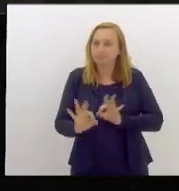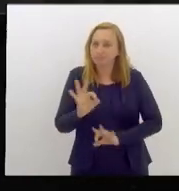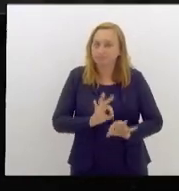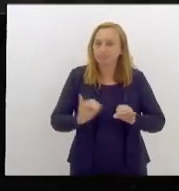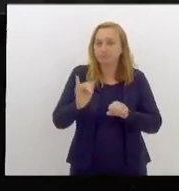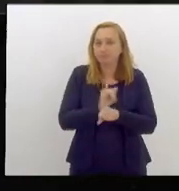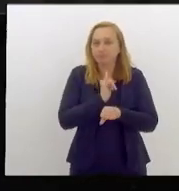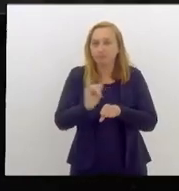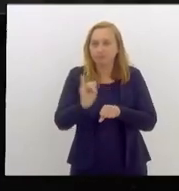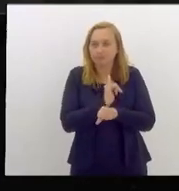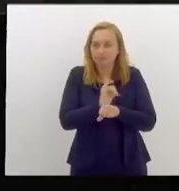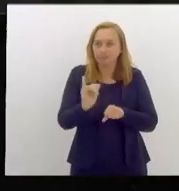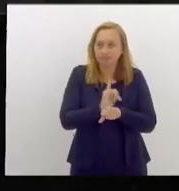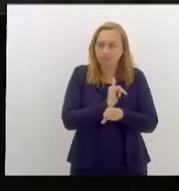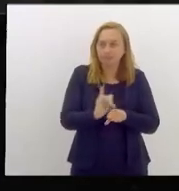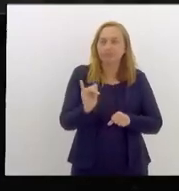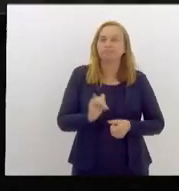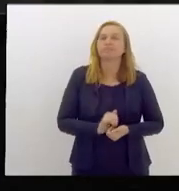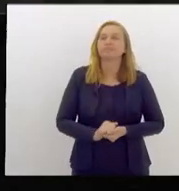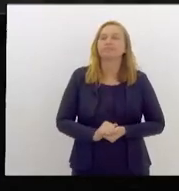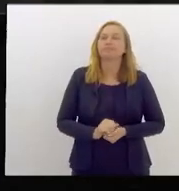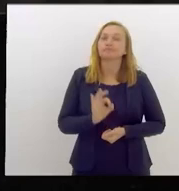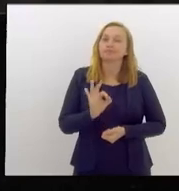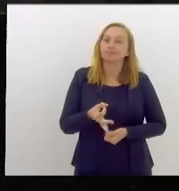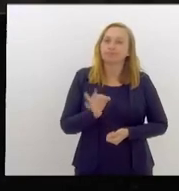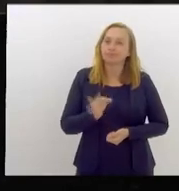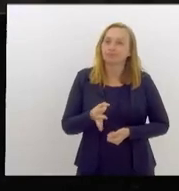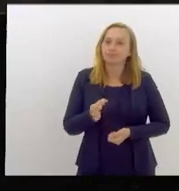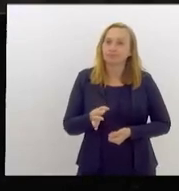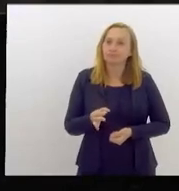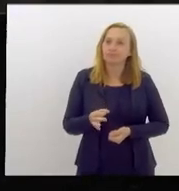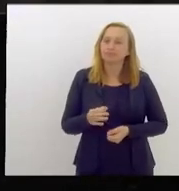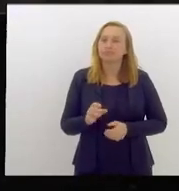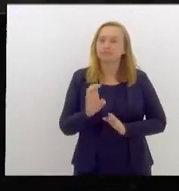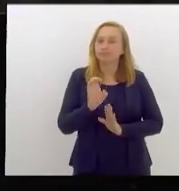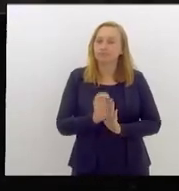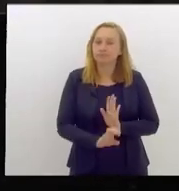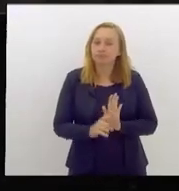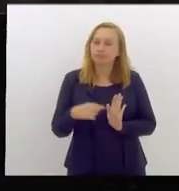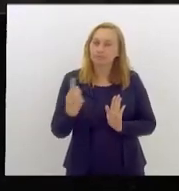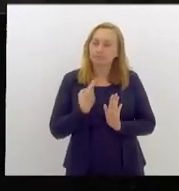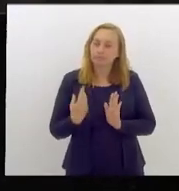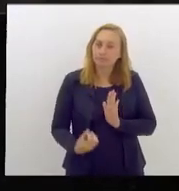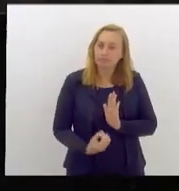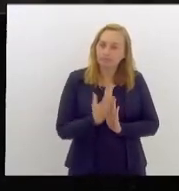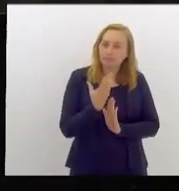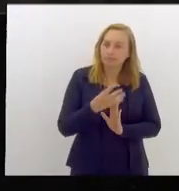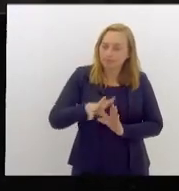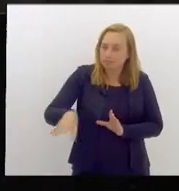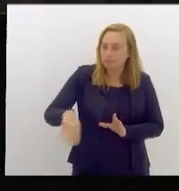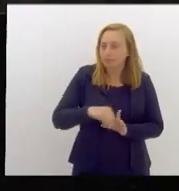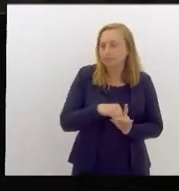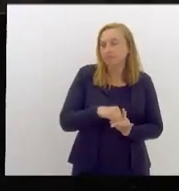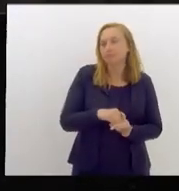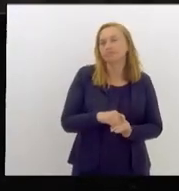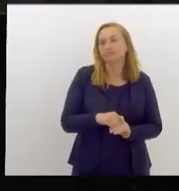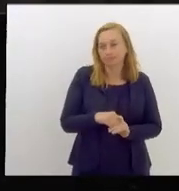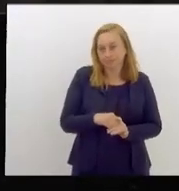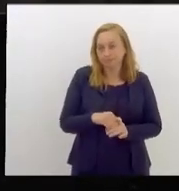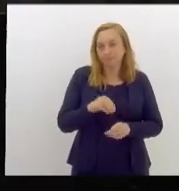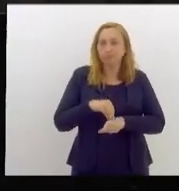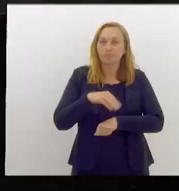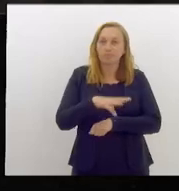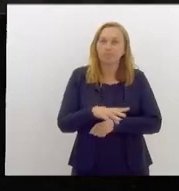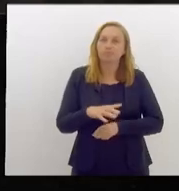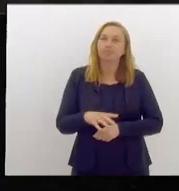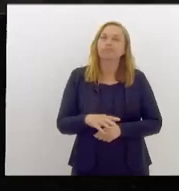estratégico foi incluída exatamente a partir de uma Emenda nossa e ainda estávamos né com indicador